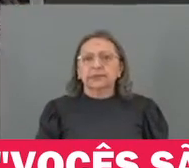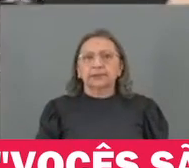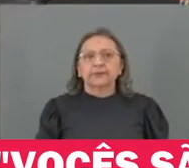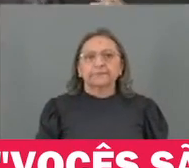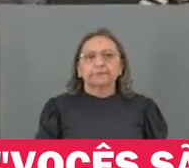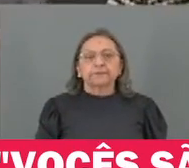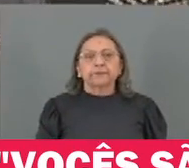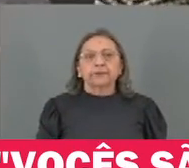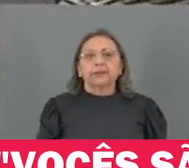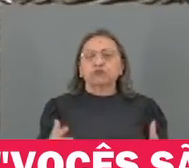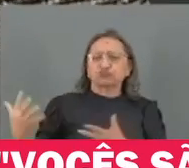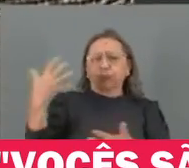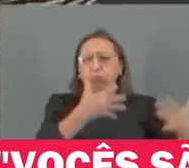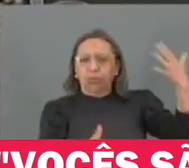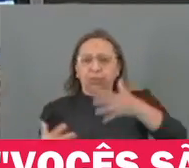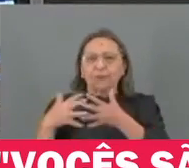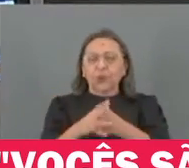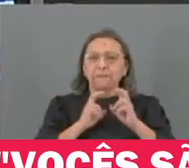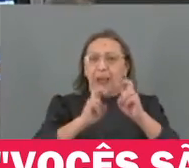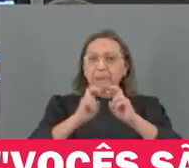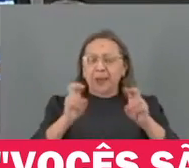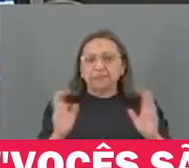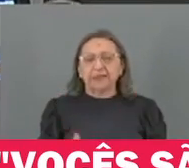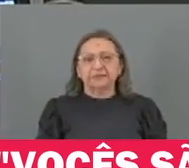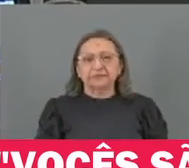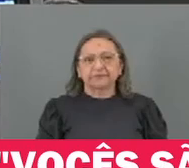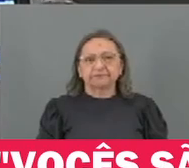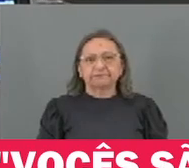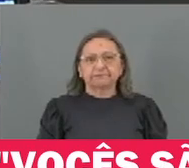Então, gente. Eu queria continuar falando.